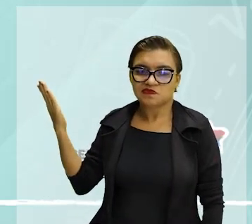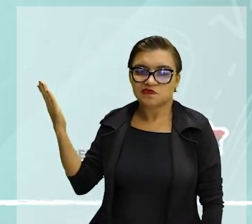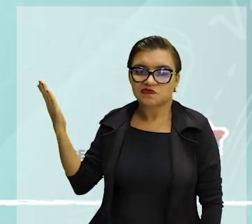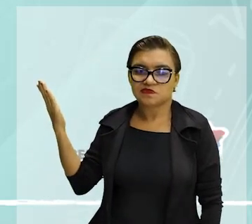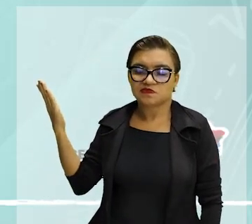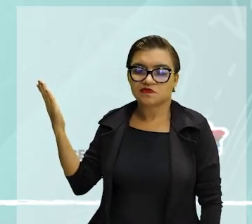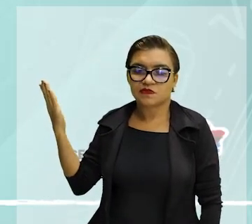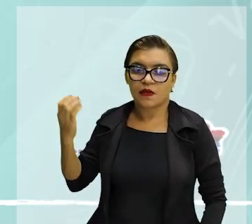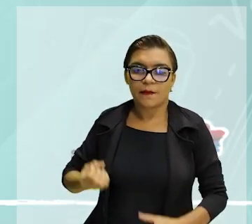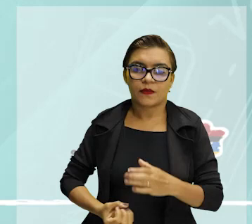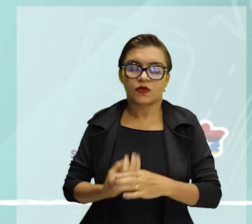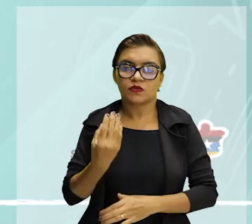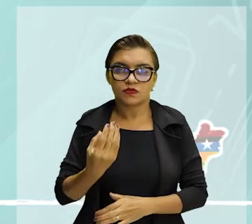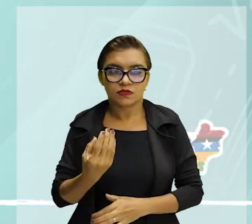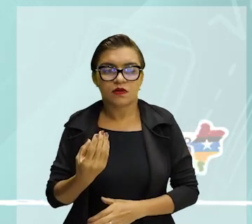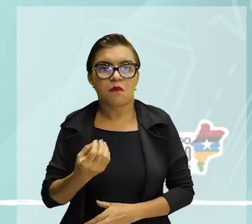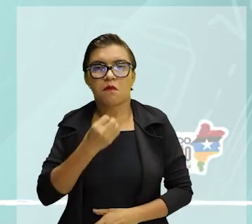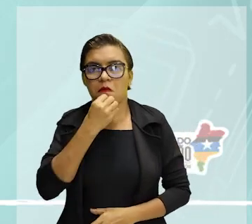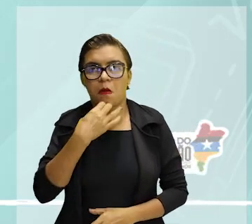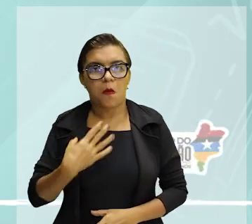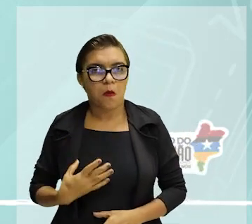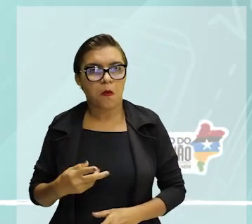sua produção tornou-se econômica,